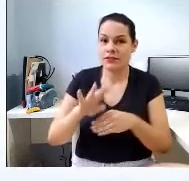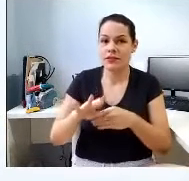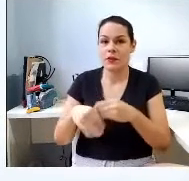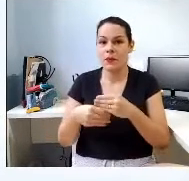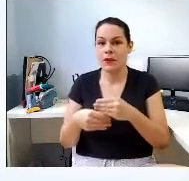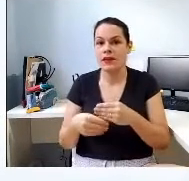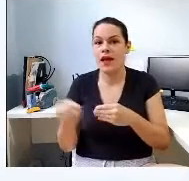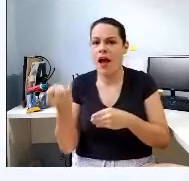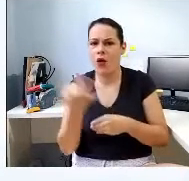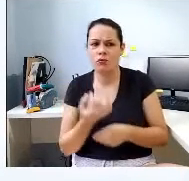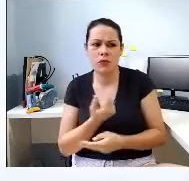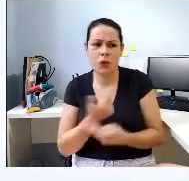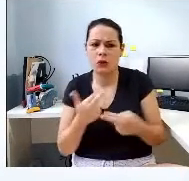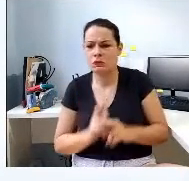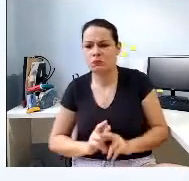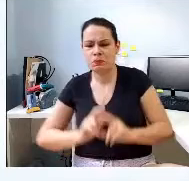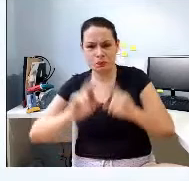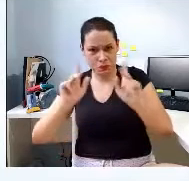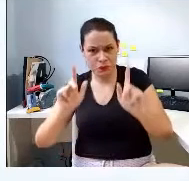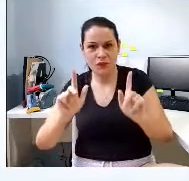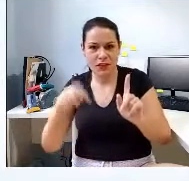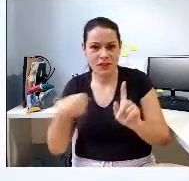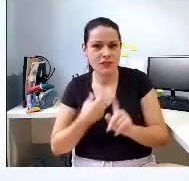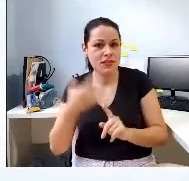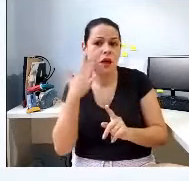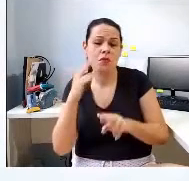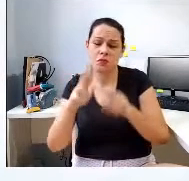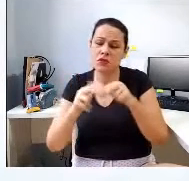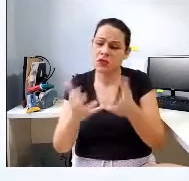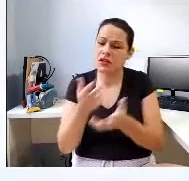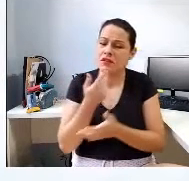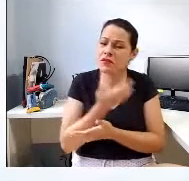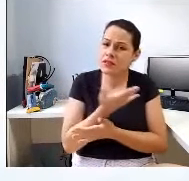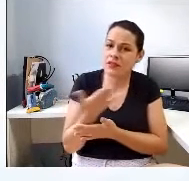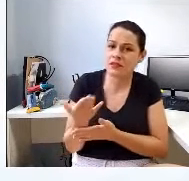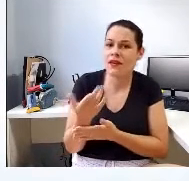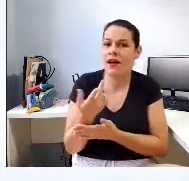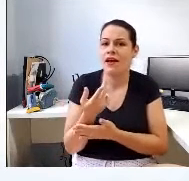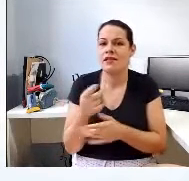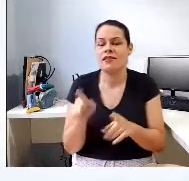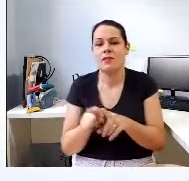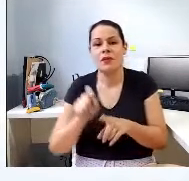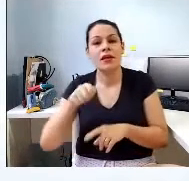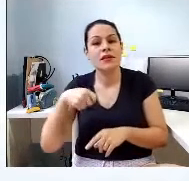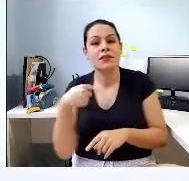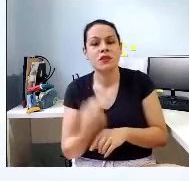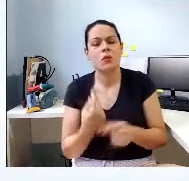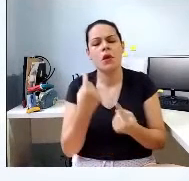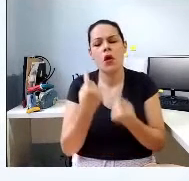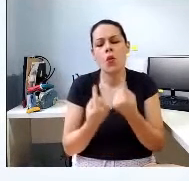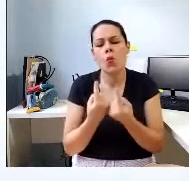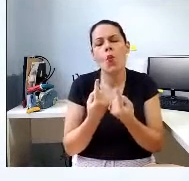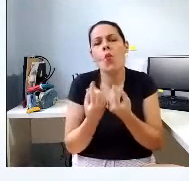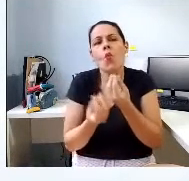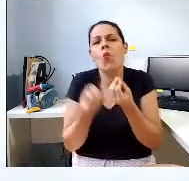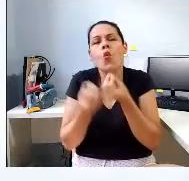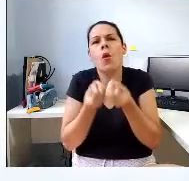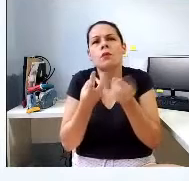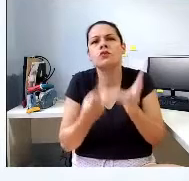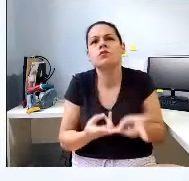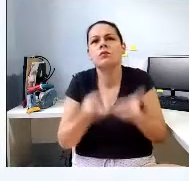alguns temperos diferentes. E eu quero que vocês falem aqui sobre qual é o recado que